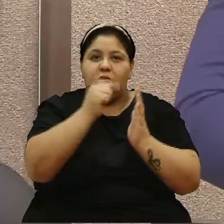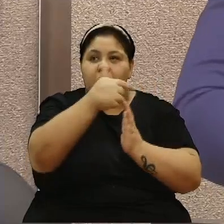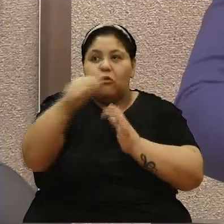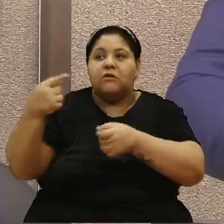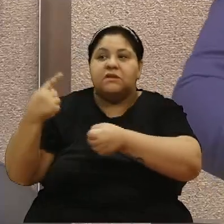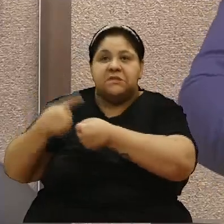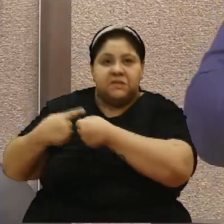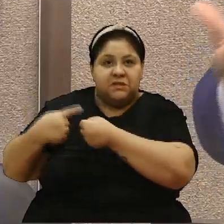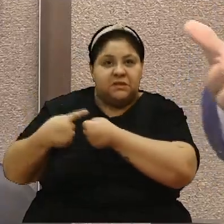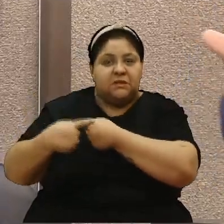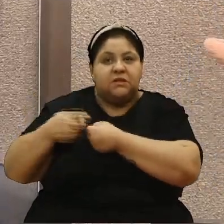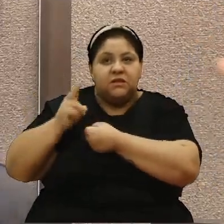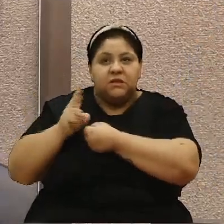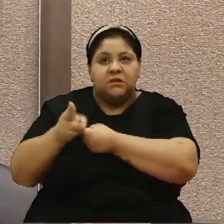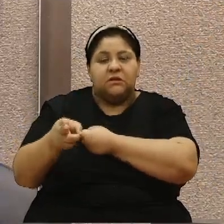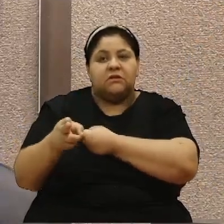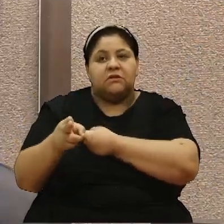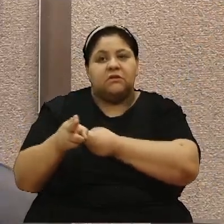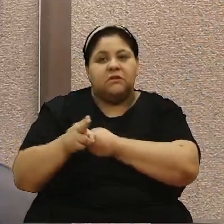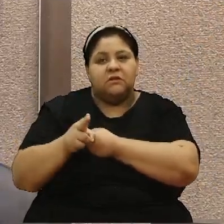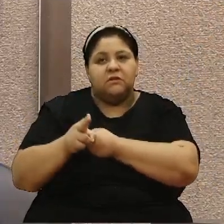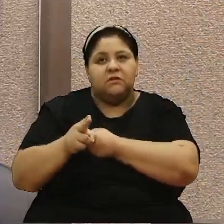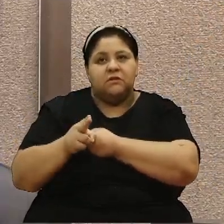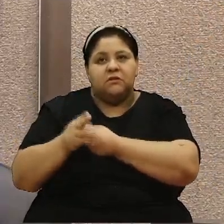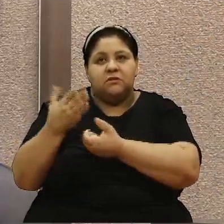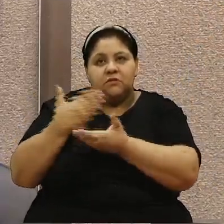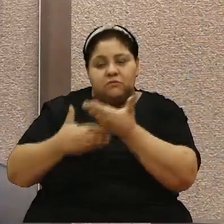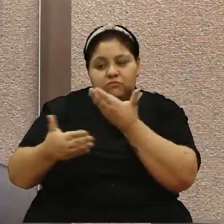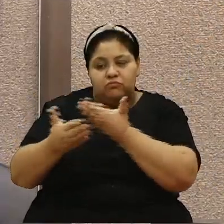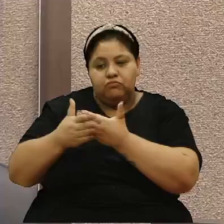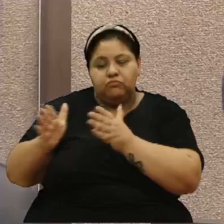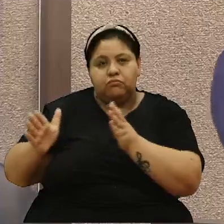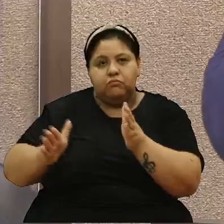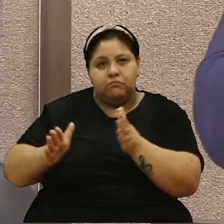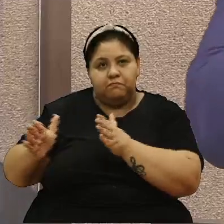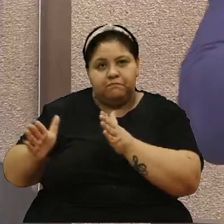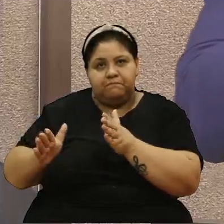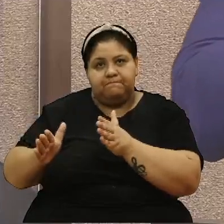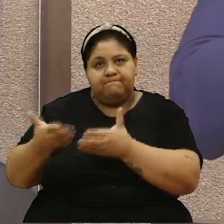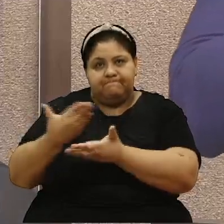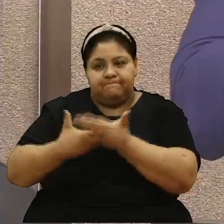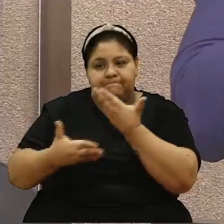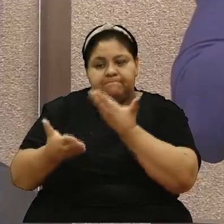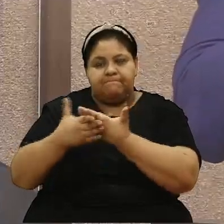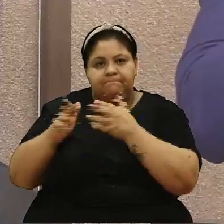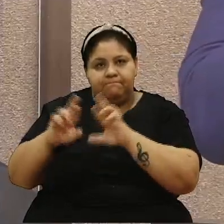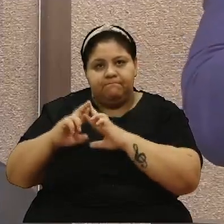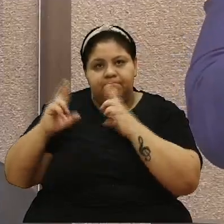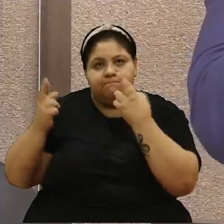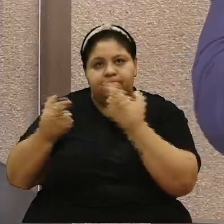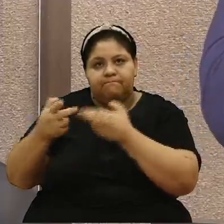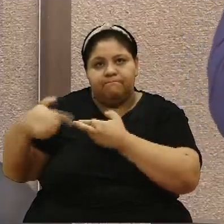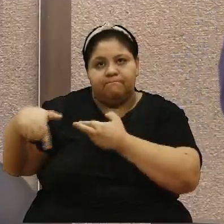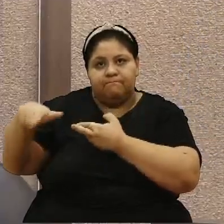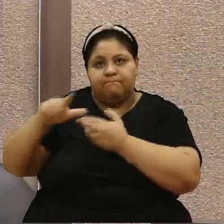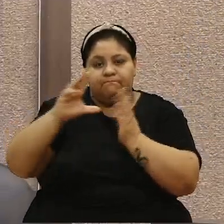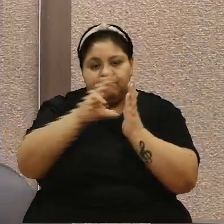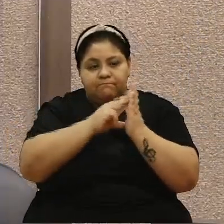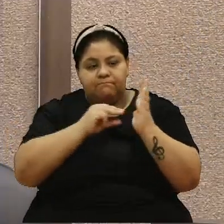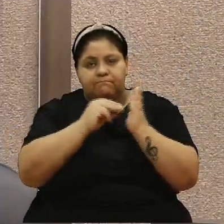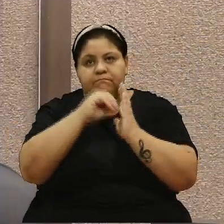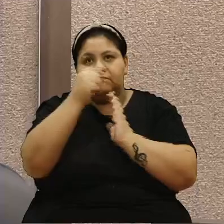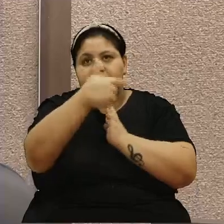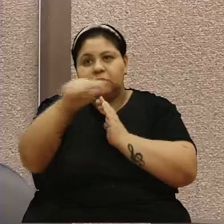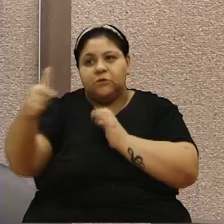não? Nós sempre, toda legislatura, toda sessão, nós trazemos aqui exemplos de outras